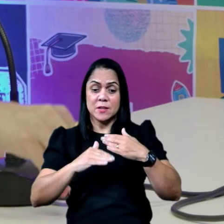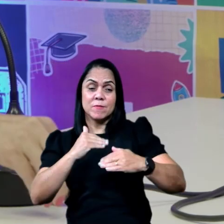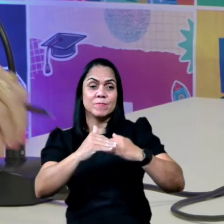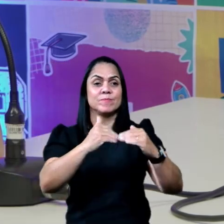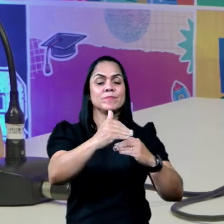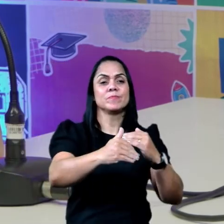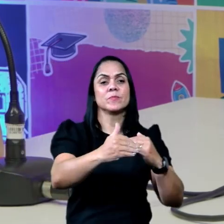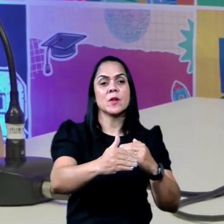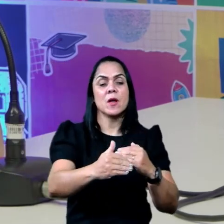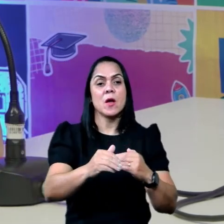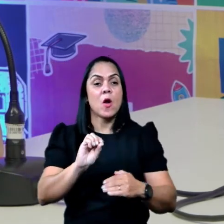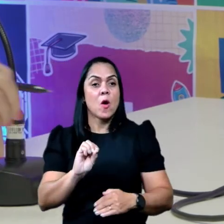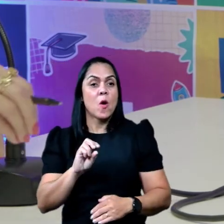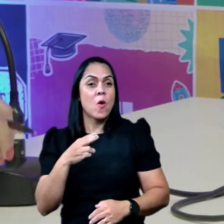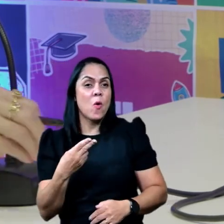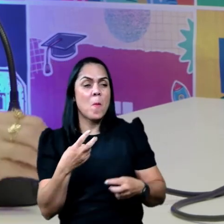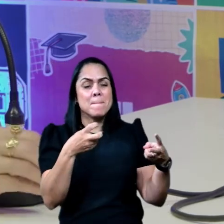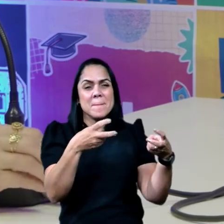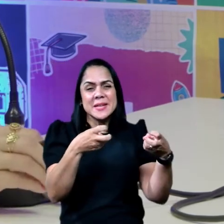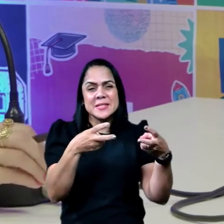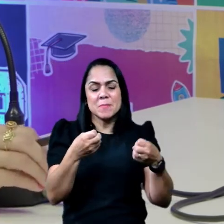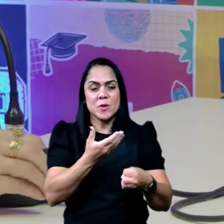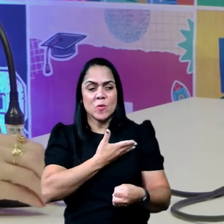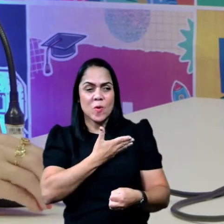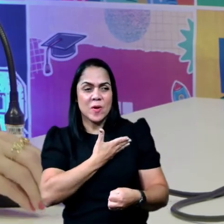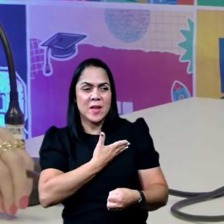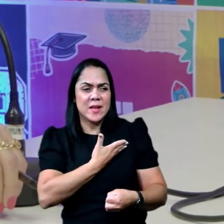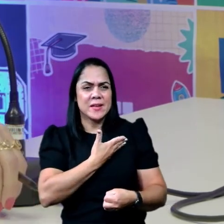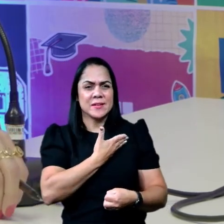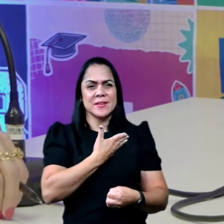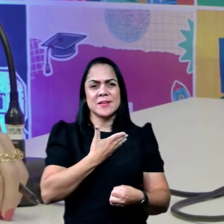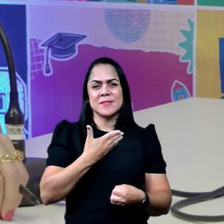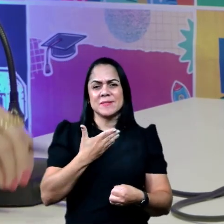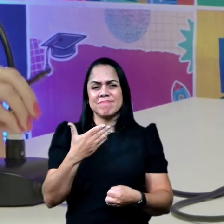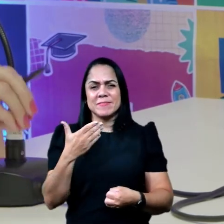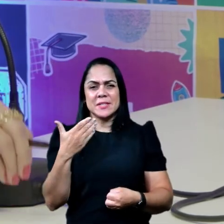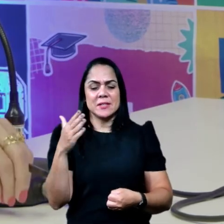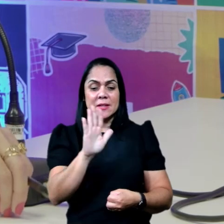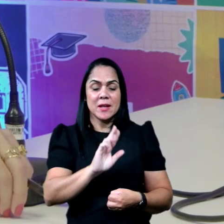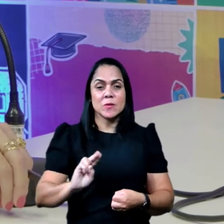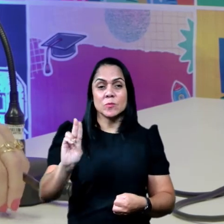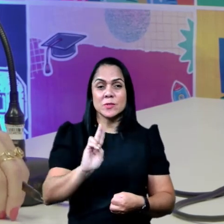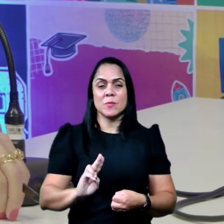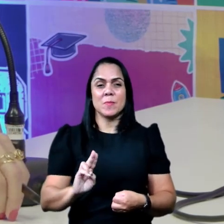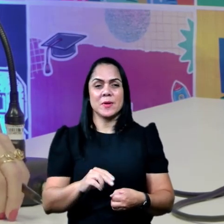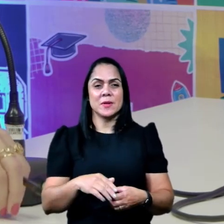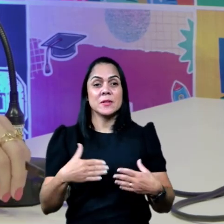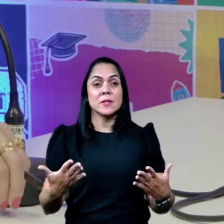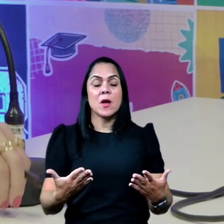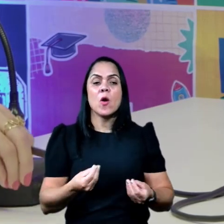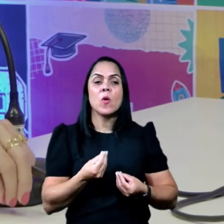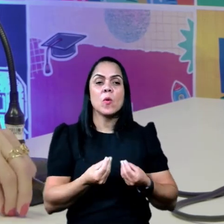Identificou um colega, ou identificou alguém no ambiente que está passando por isso, que deseja fazer uma denúncia. Então, o canal oficial